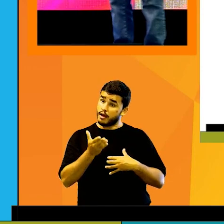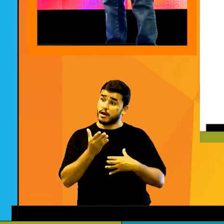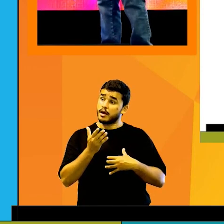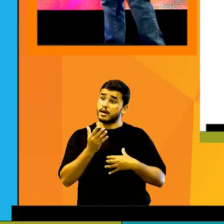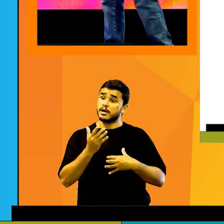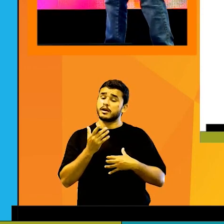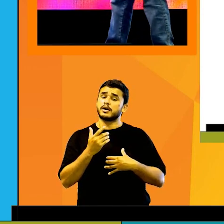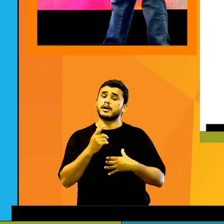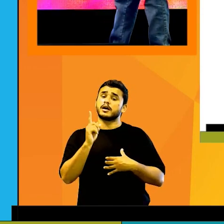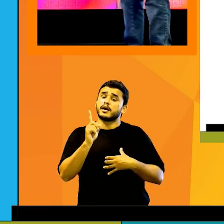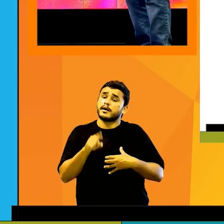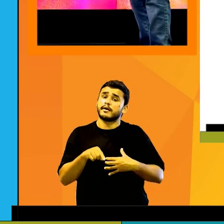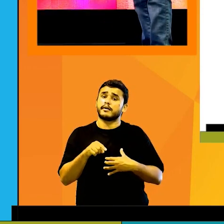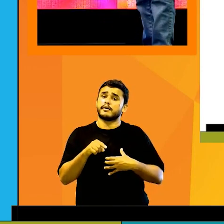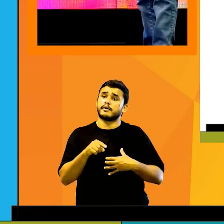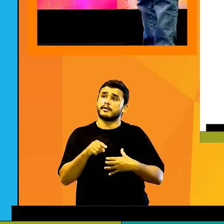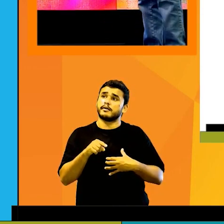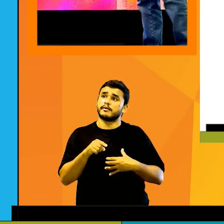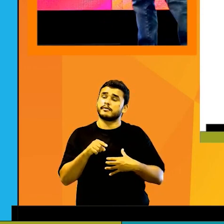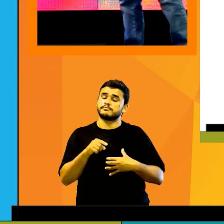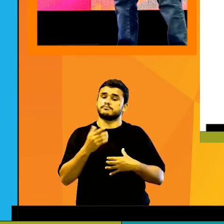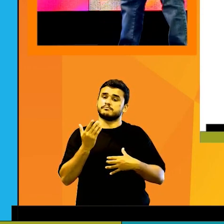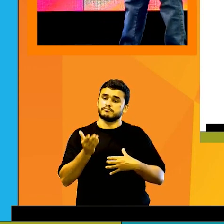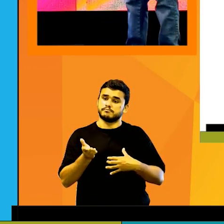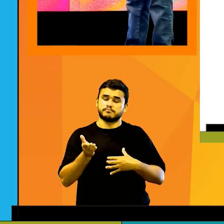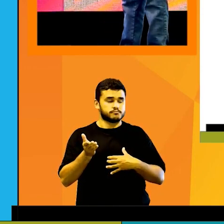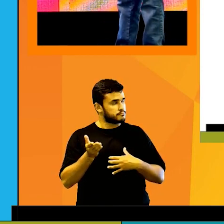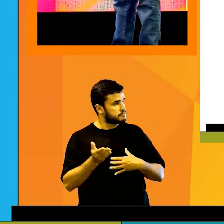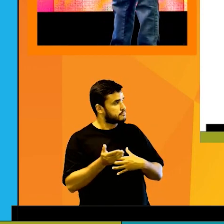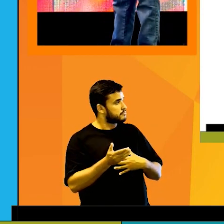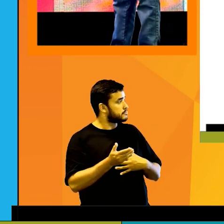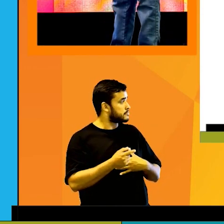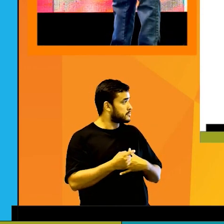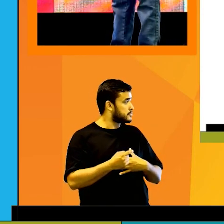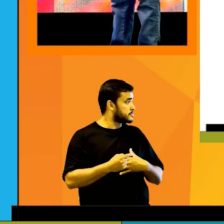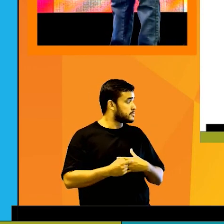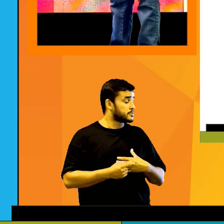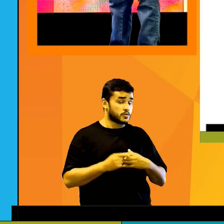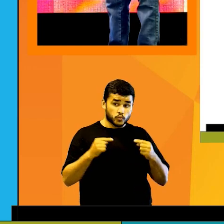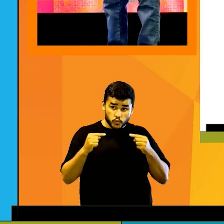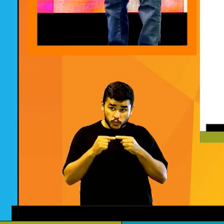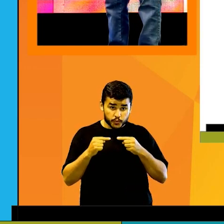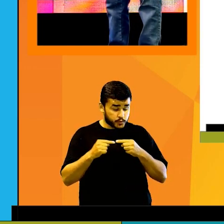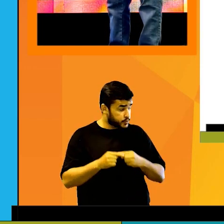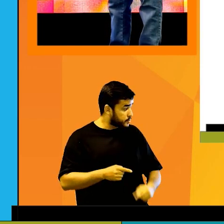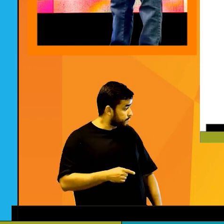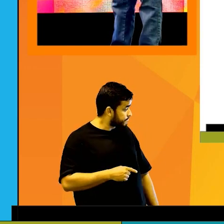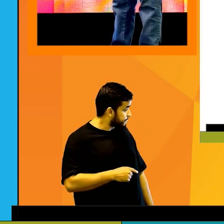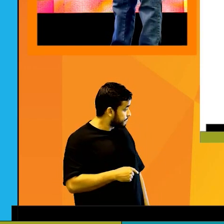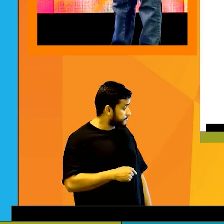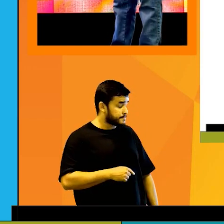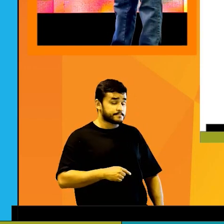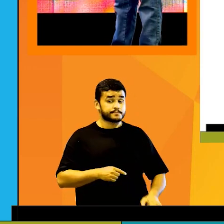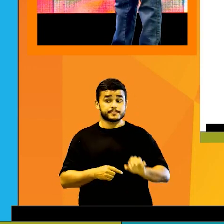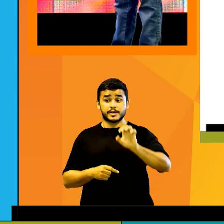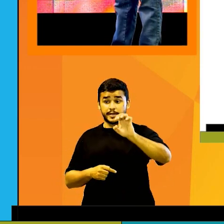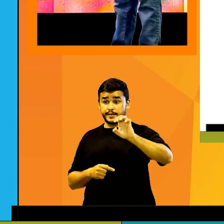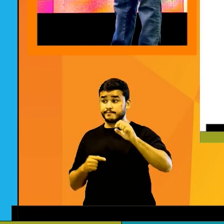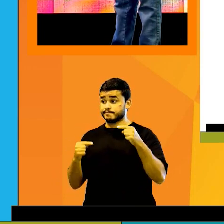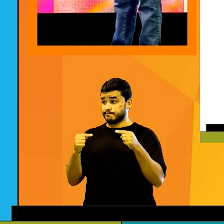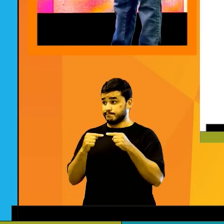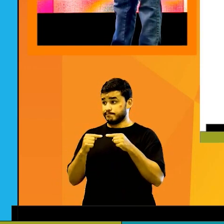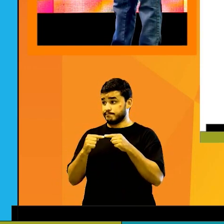a sua transitividade da vida. Então, o item é fixação por signos, como laço de fita,